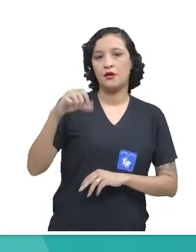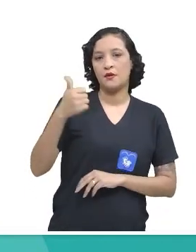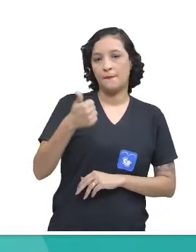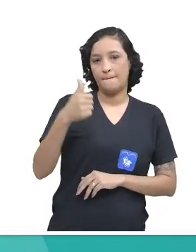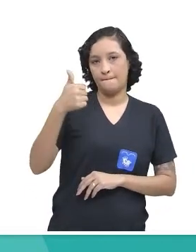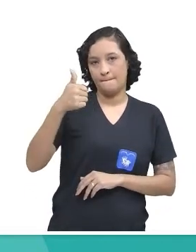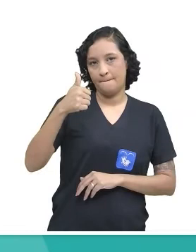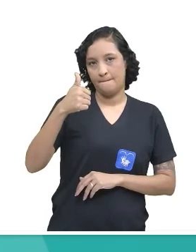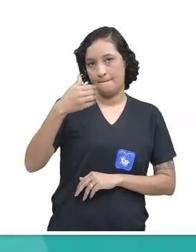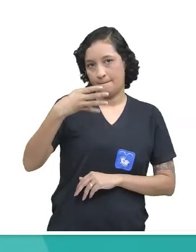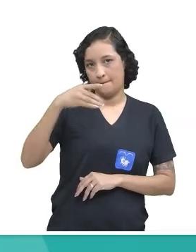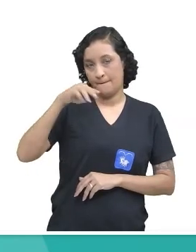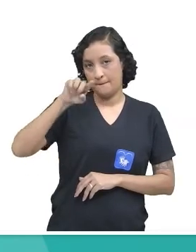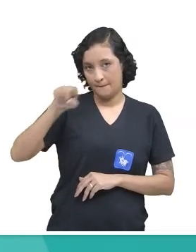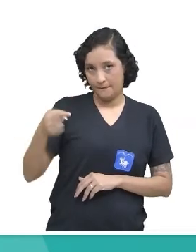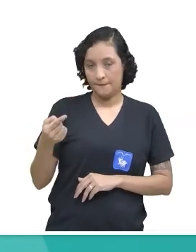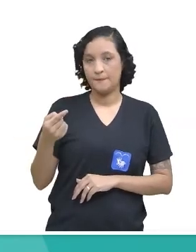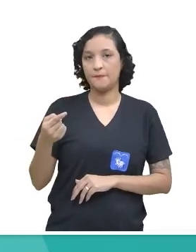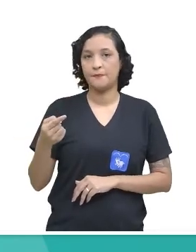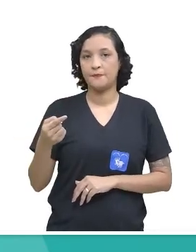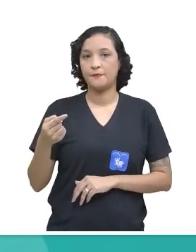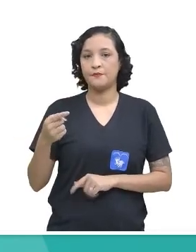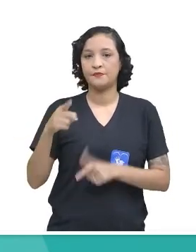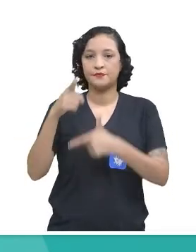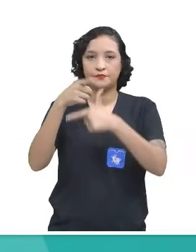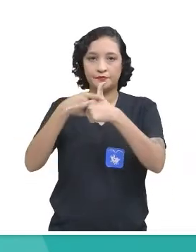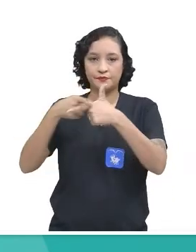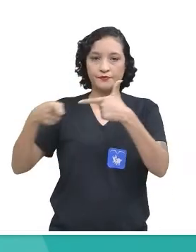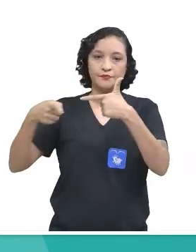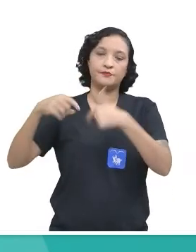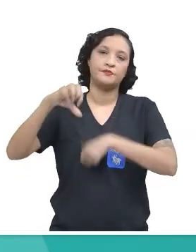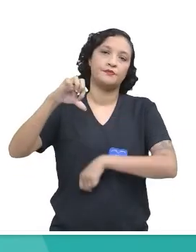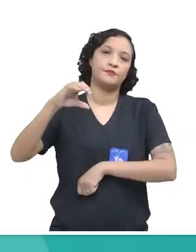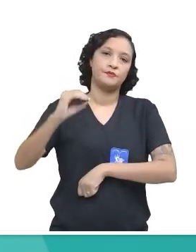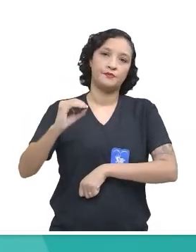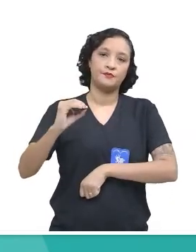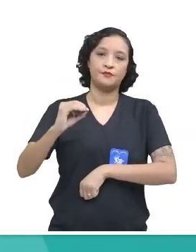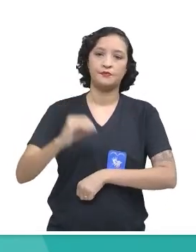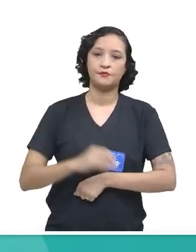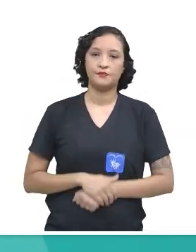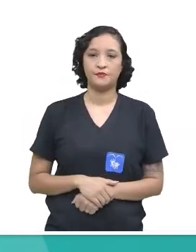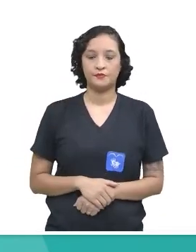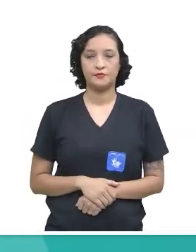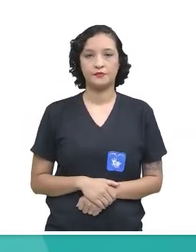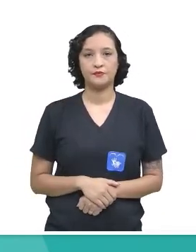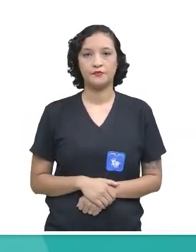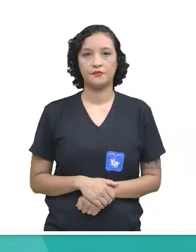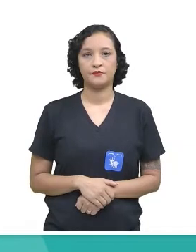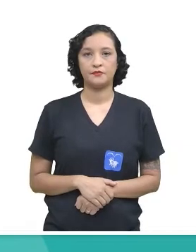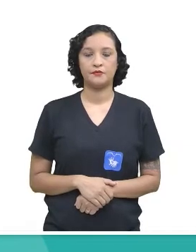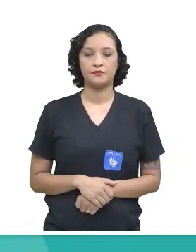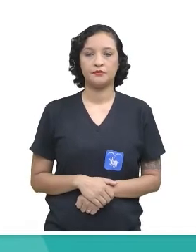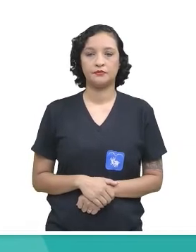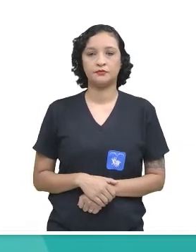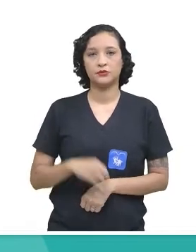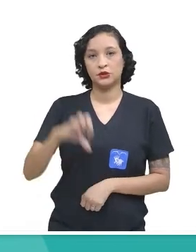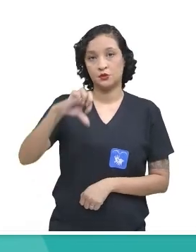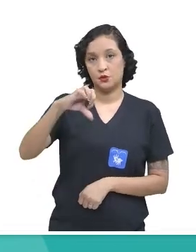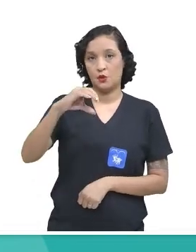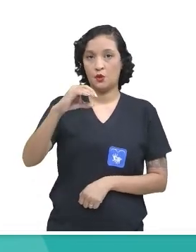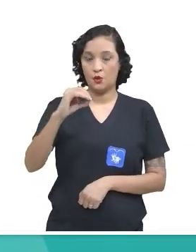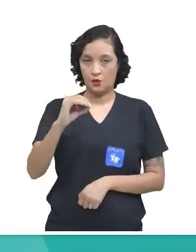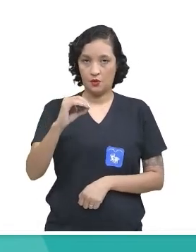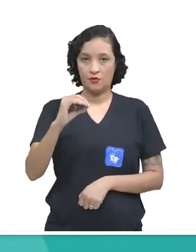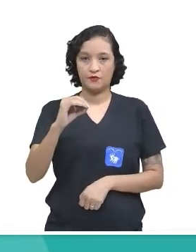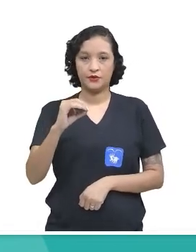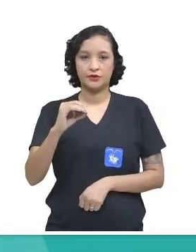aos 14.000 e a gente vai dividir por 90, né? Então, esses 90 que está aqui,